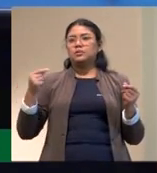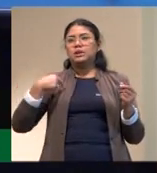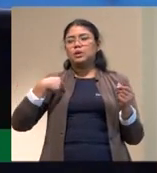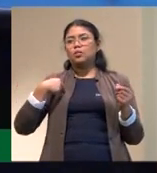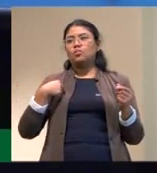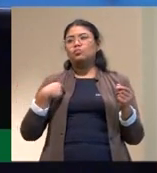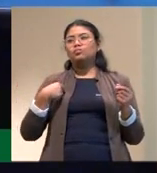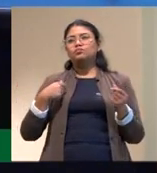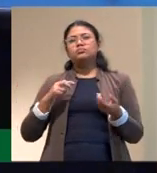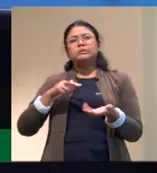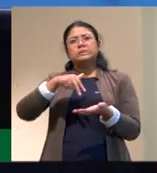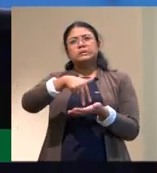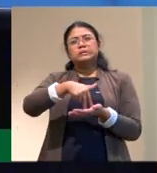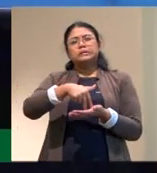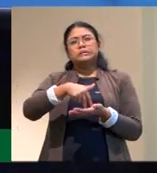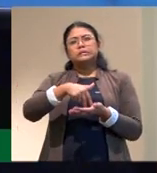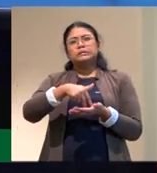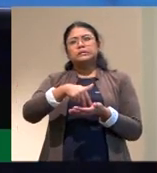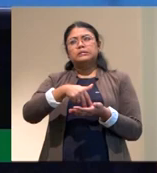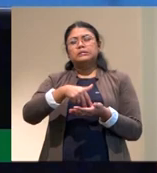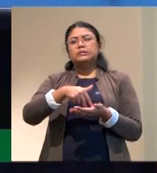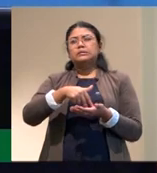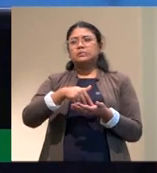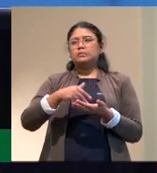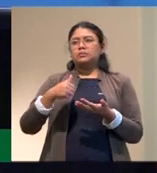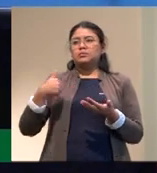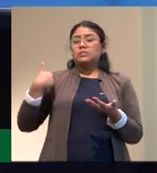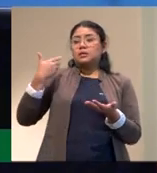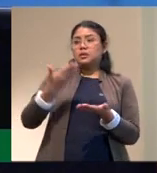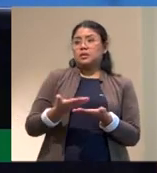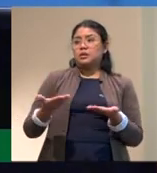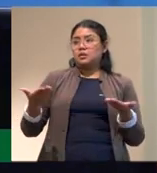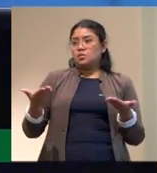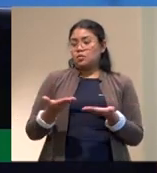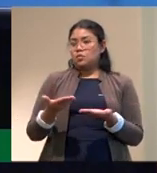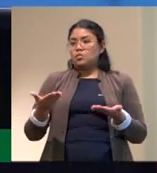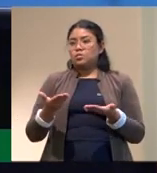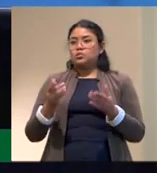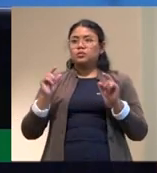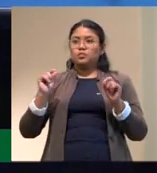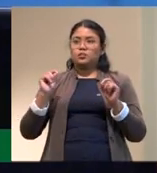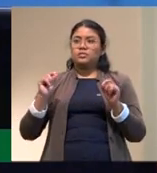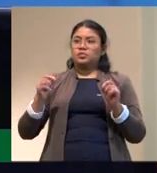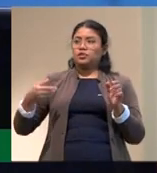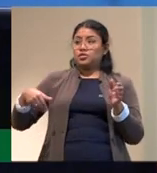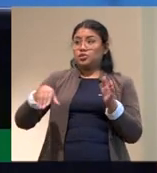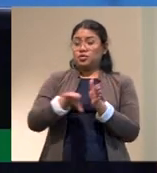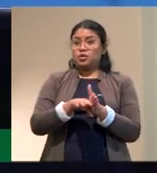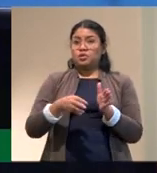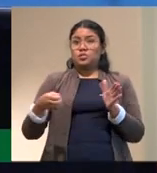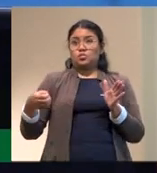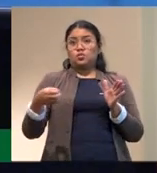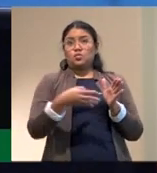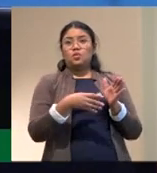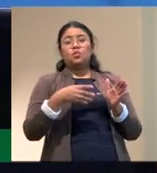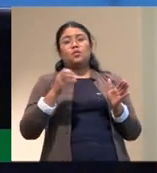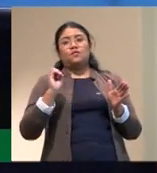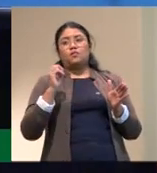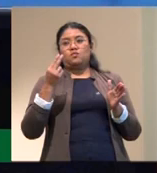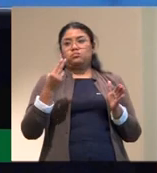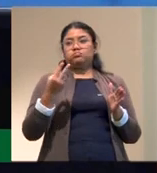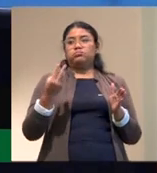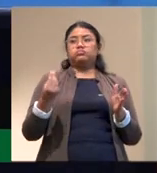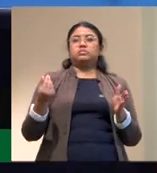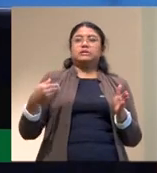colocava questões que se colocam para vocês ainda hoje, especialmente para quem chega novo, né? Para quem chega